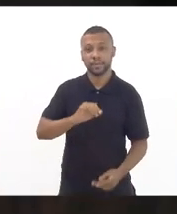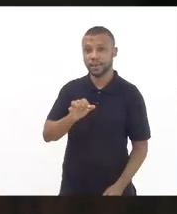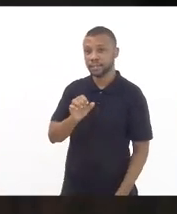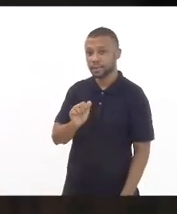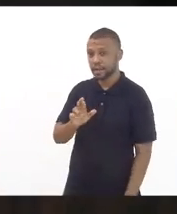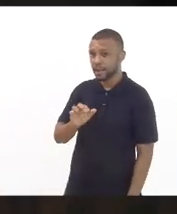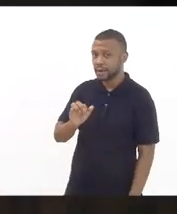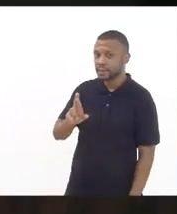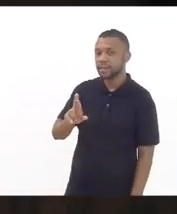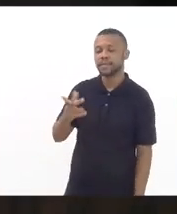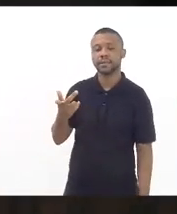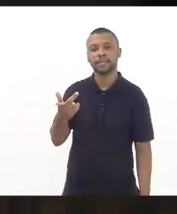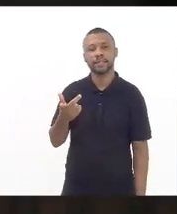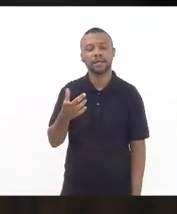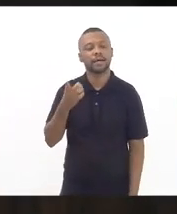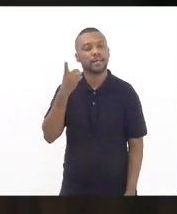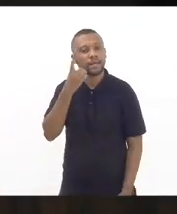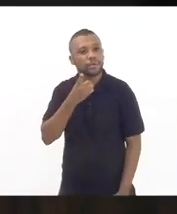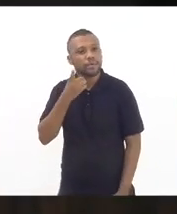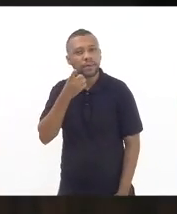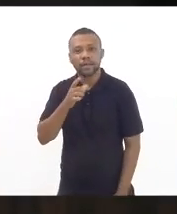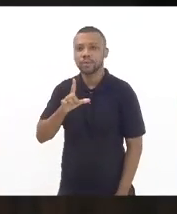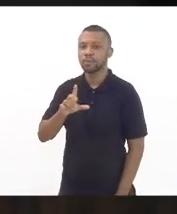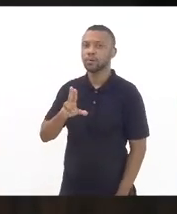deputado Luiz Paulo,